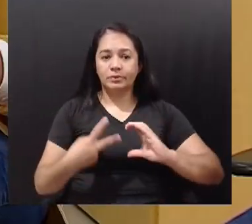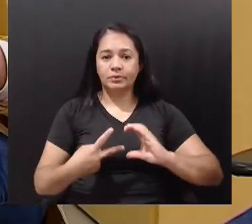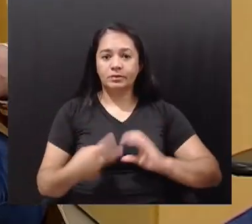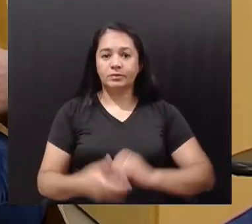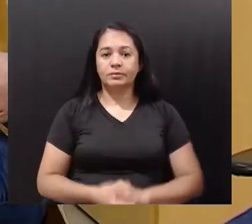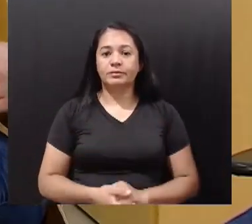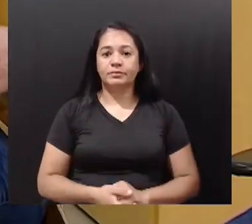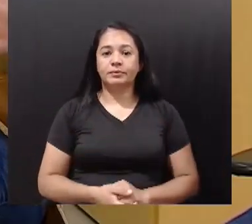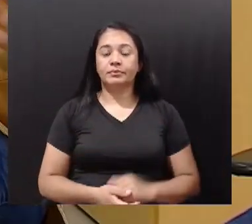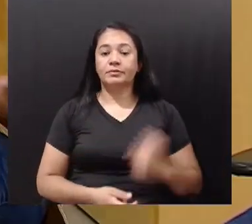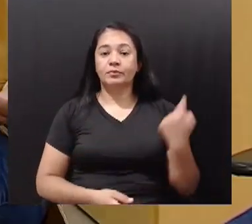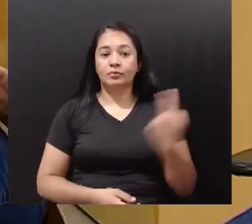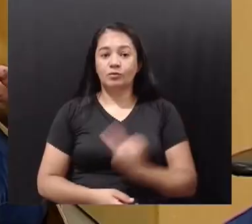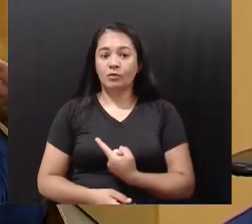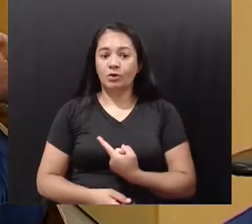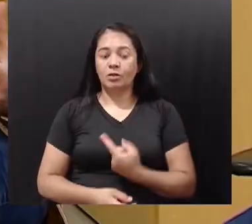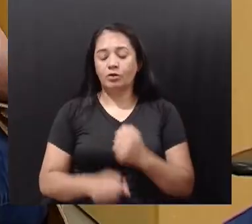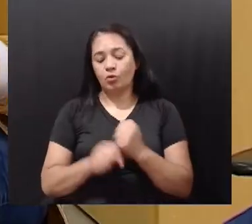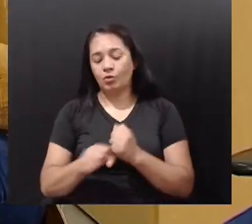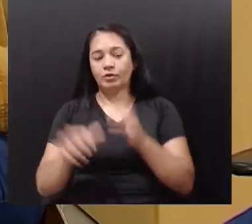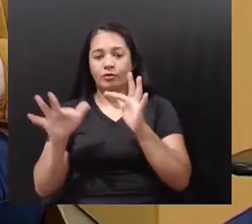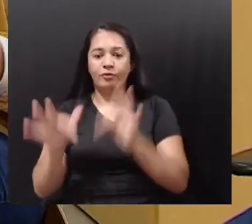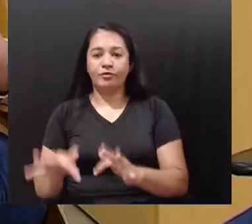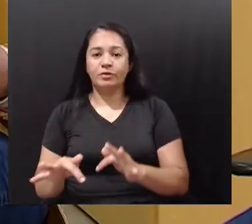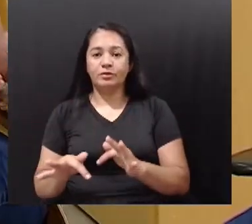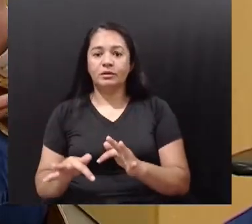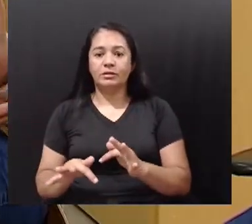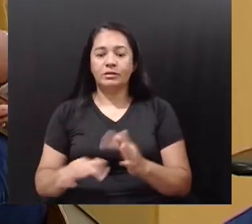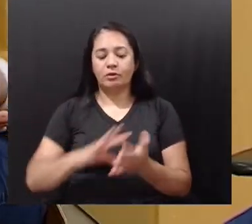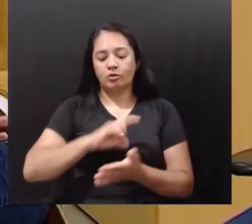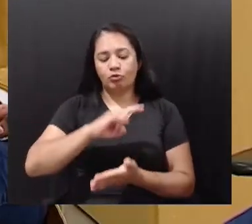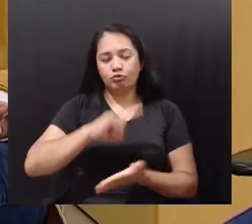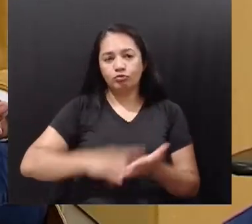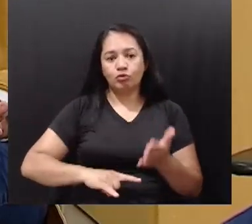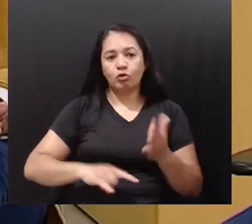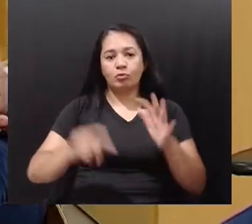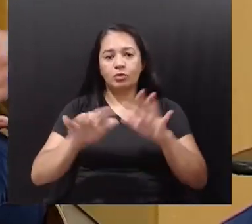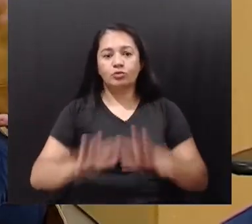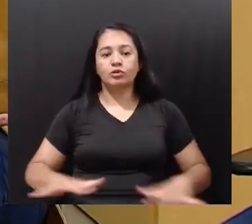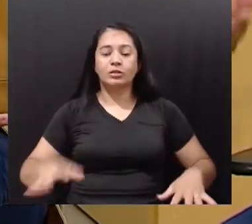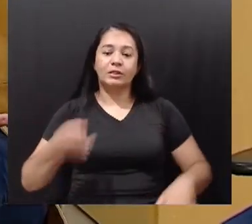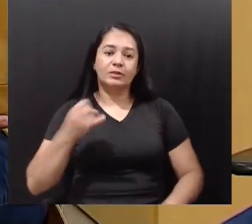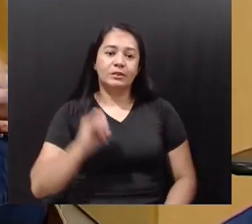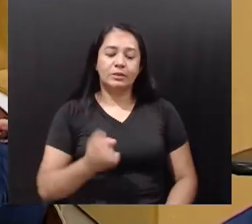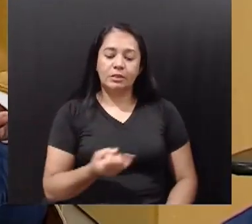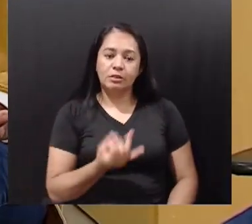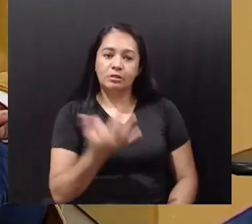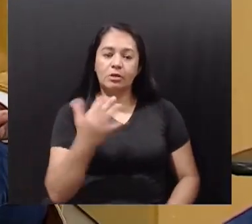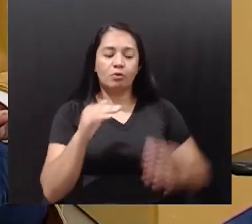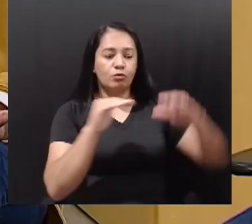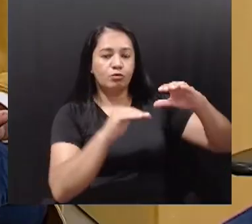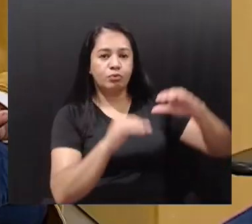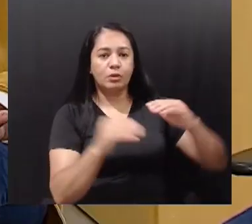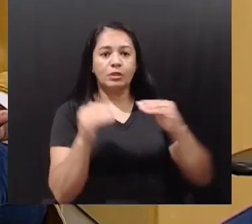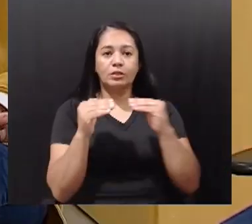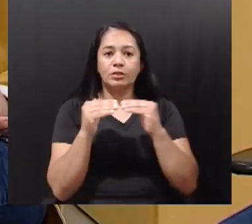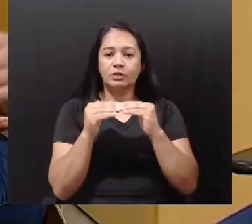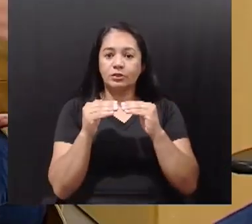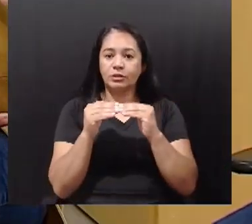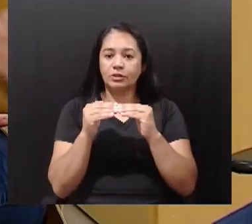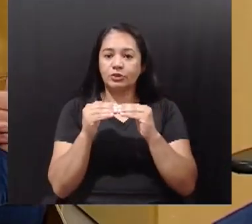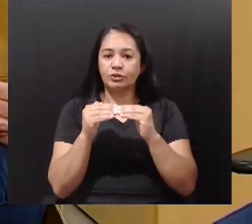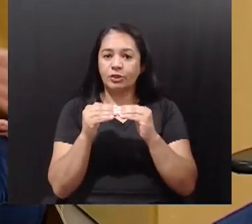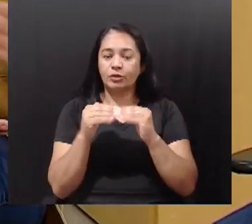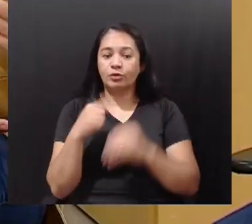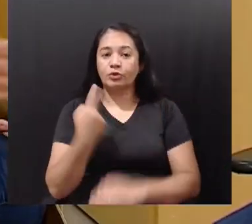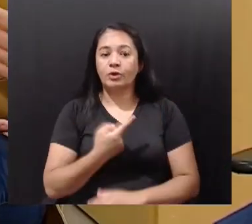Daí no final do ano eles fazem um inventário geral para ver se a quantidade lá que está estocada corresponde aos nossos registros. Então eles